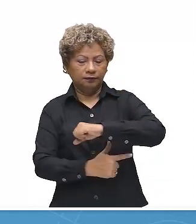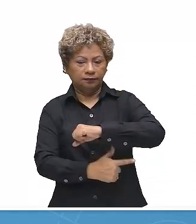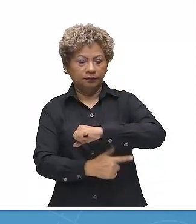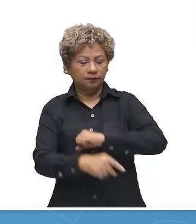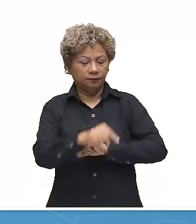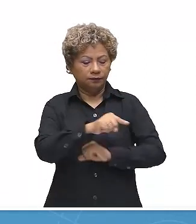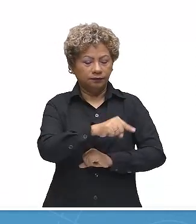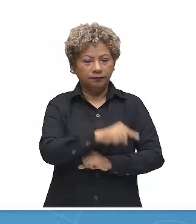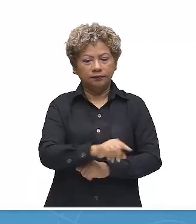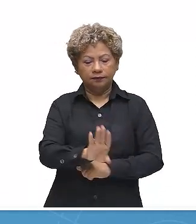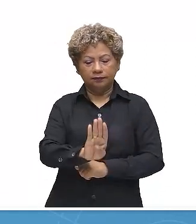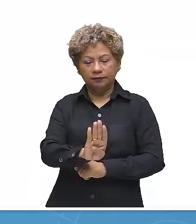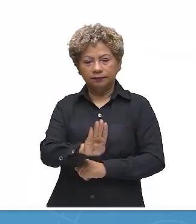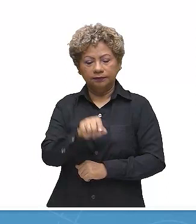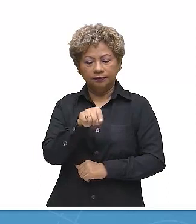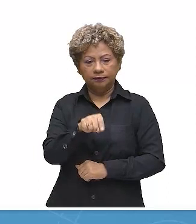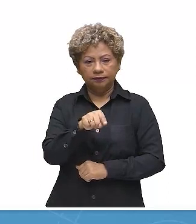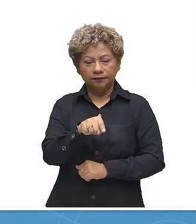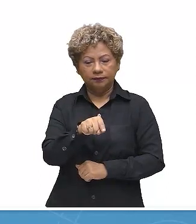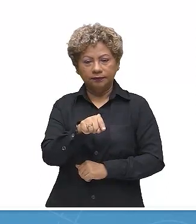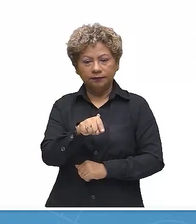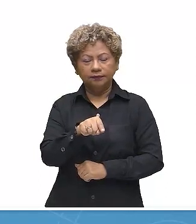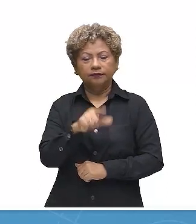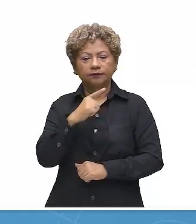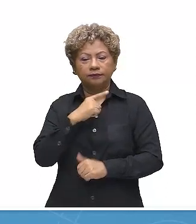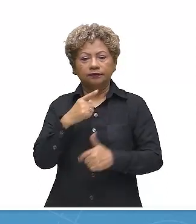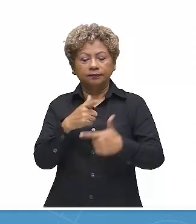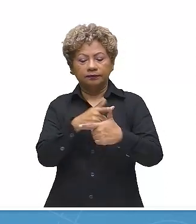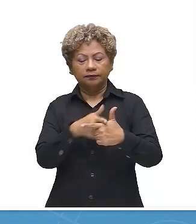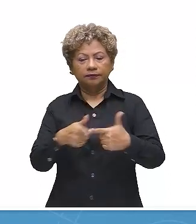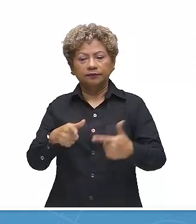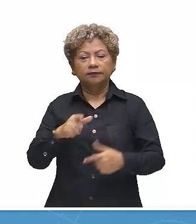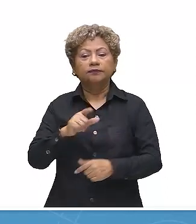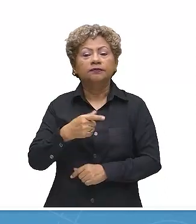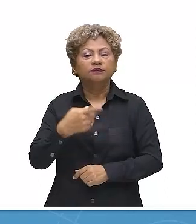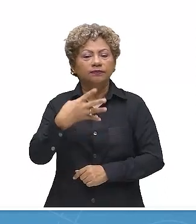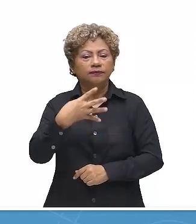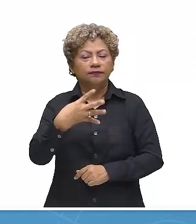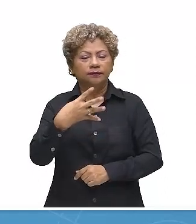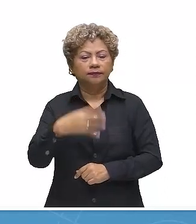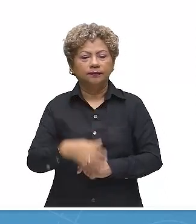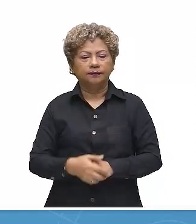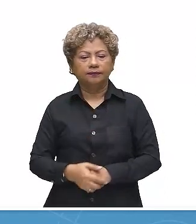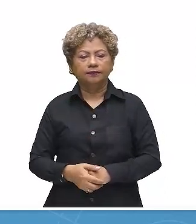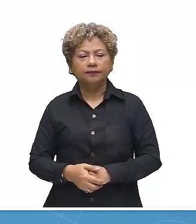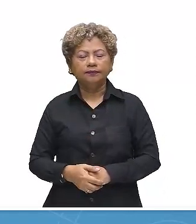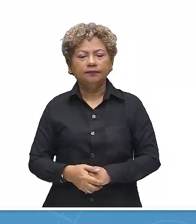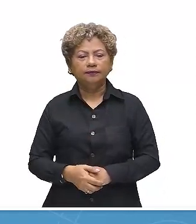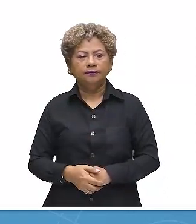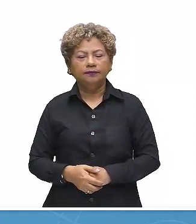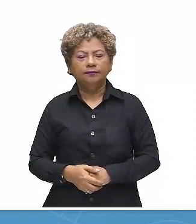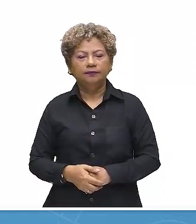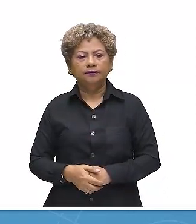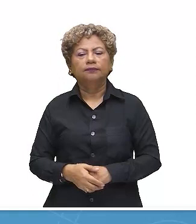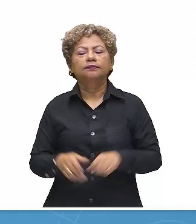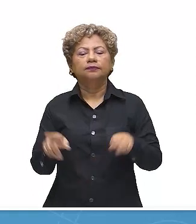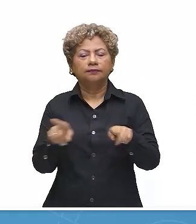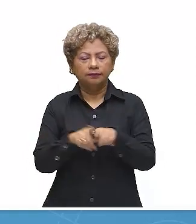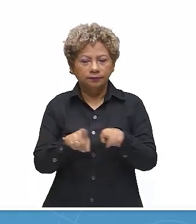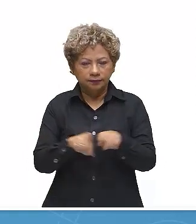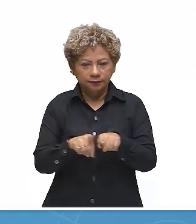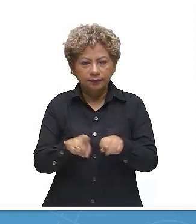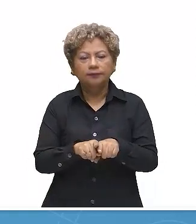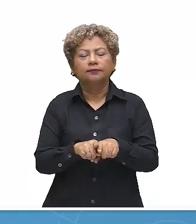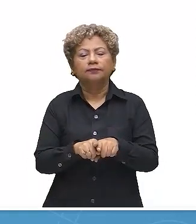copo B, ele está dividido em 4 partes, ó. 1, 2, 3, 4. E ele também está